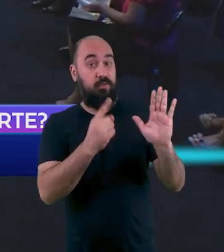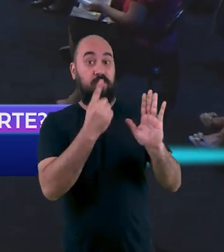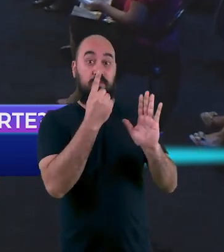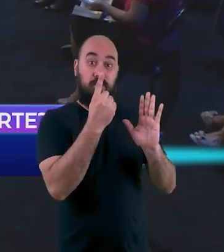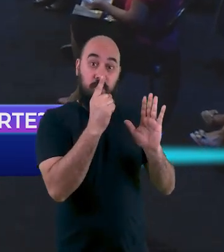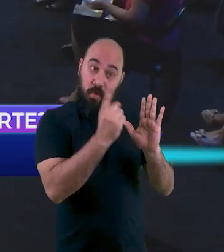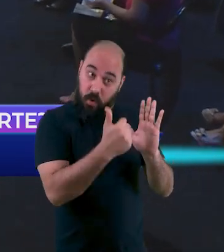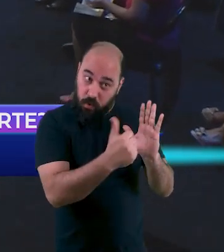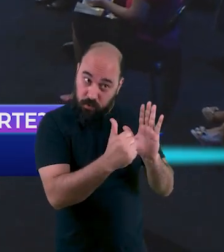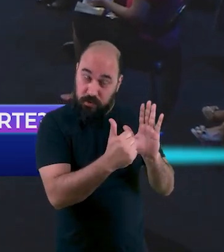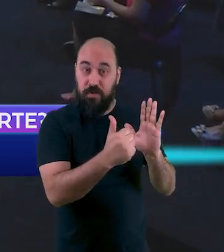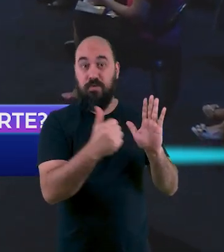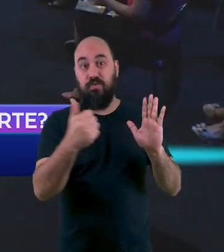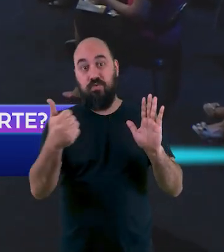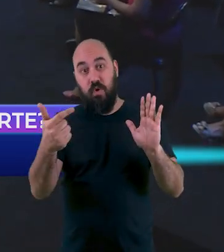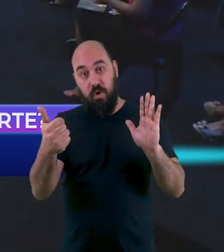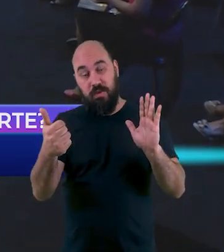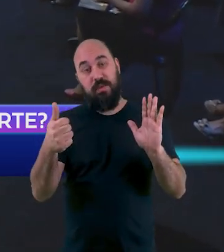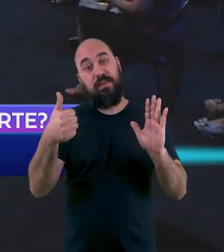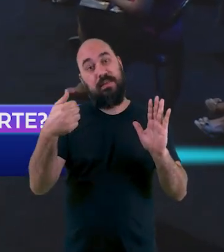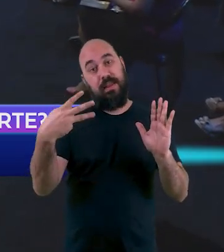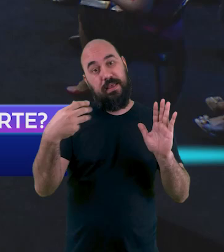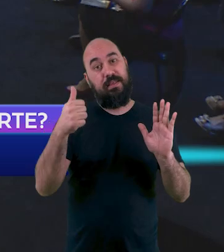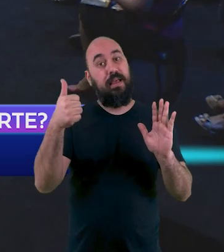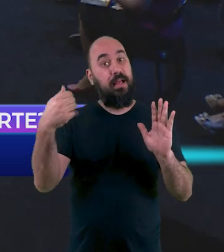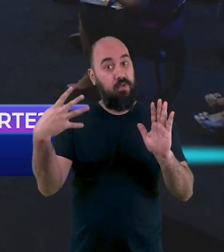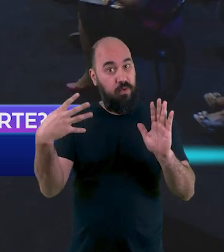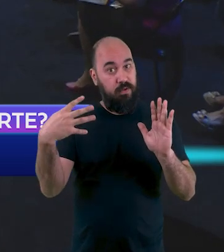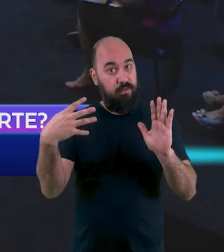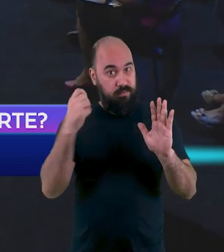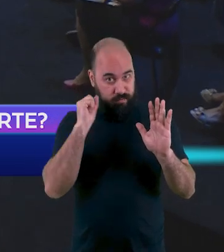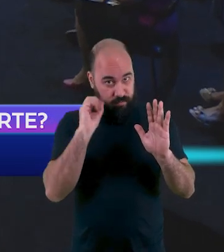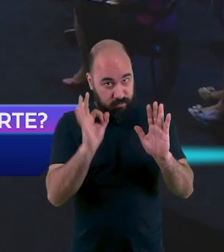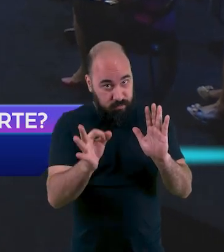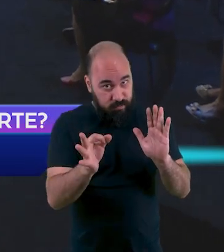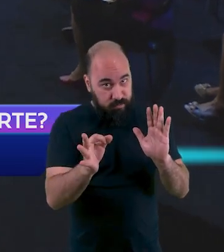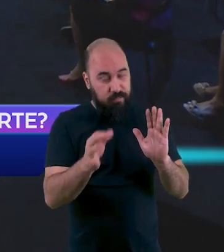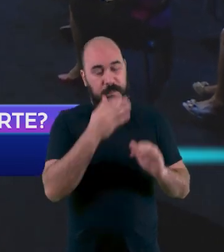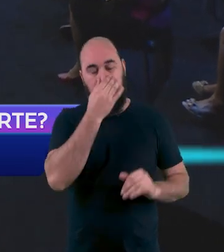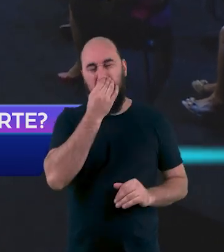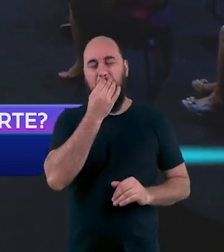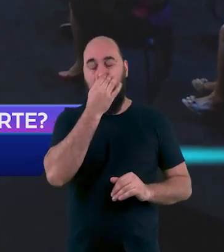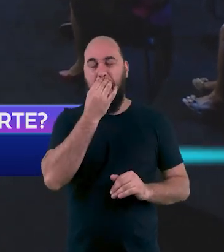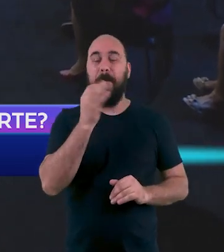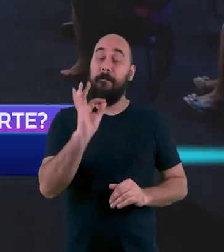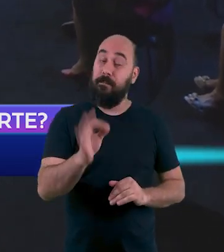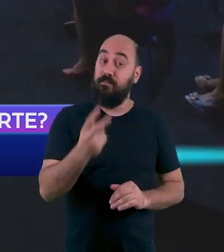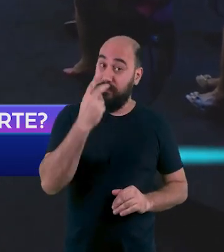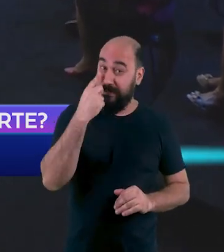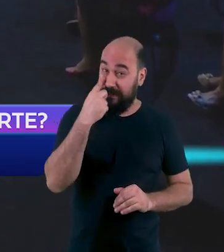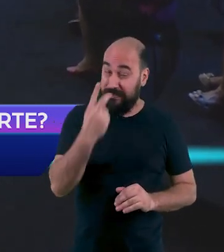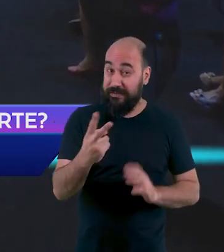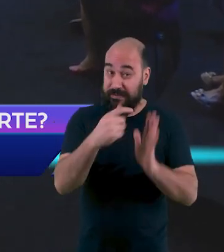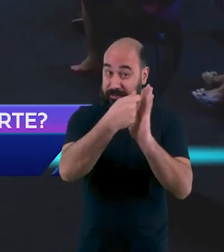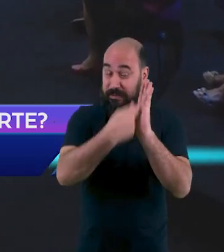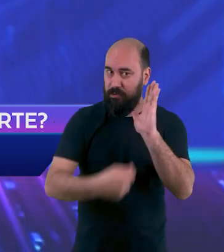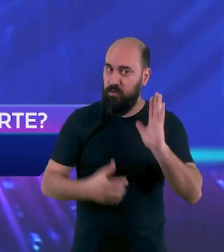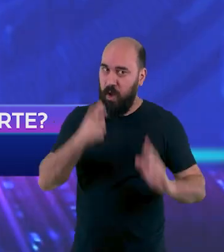versículos 11, 12, 13 e 14. Olha que texto